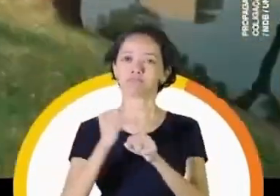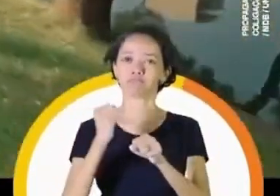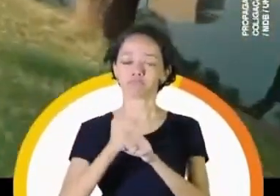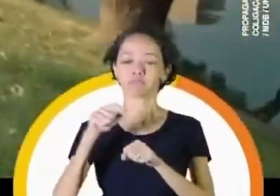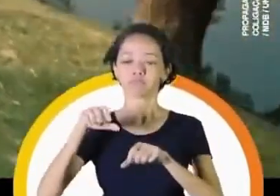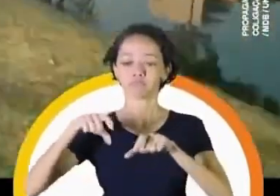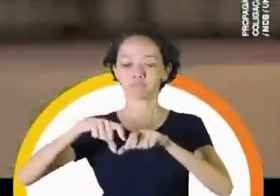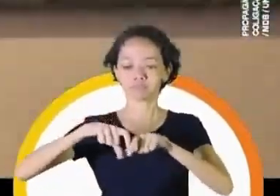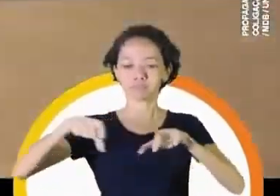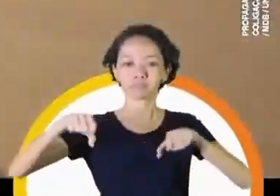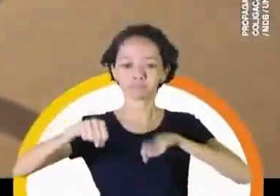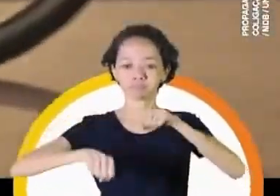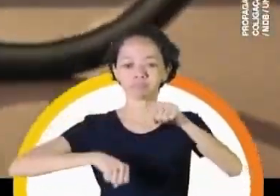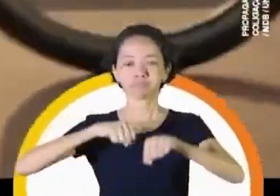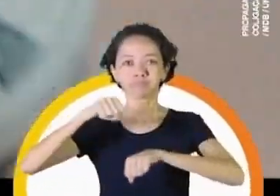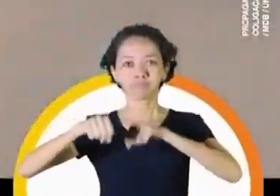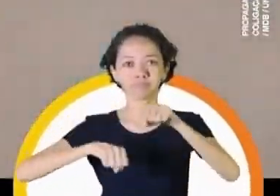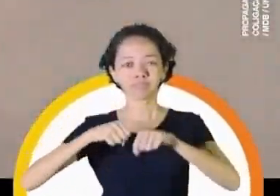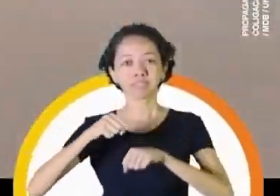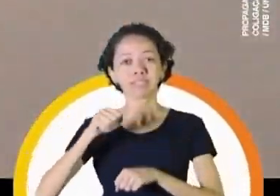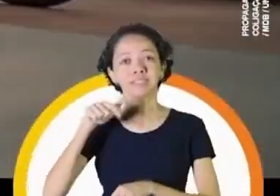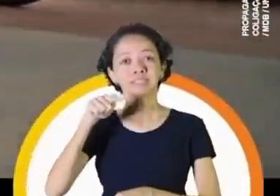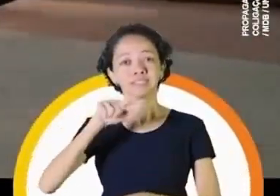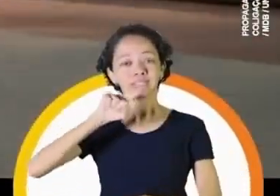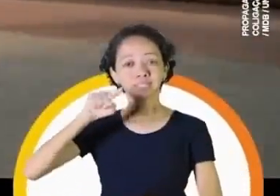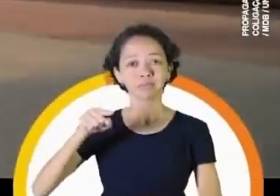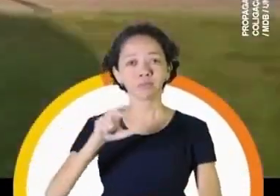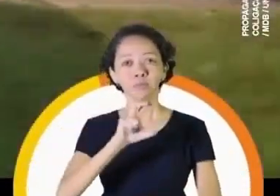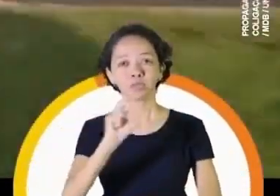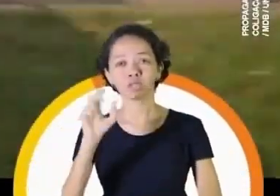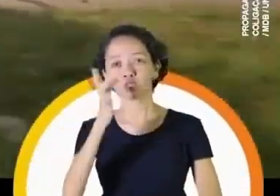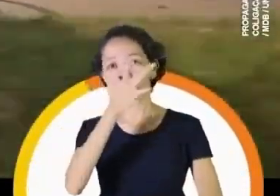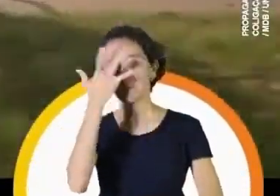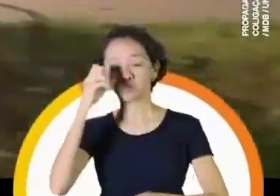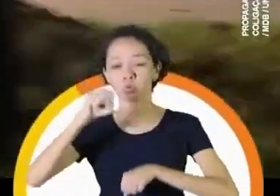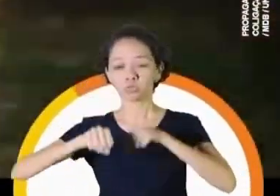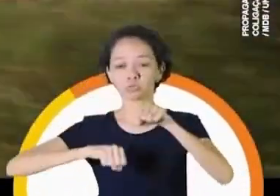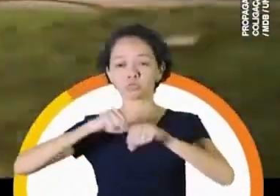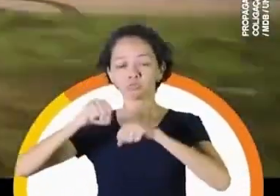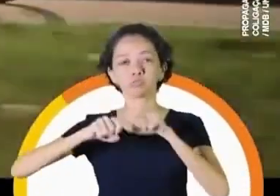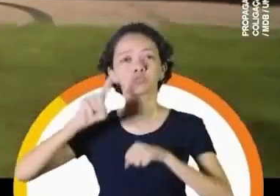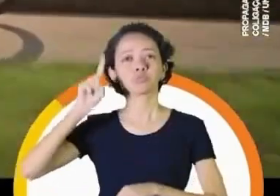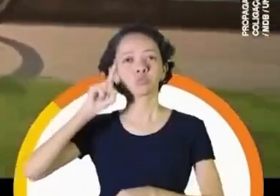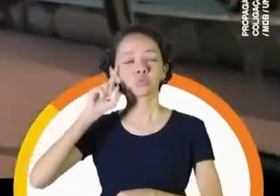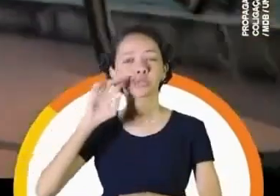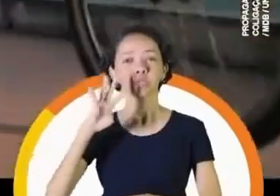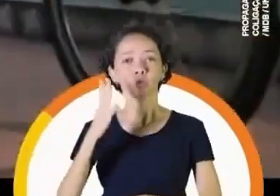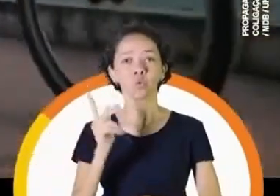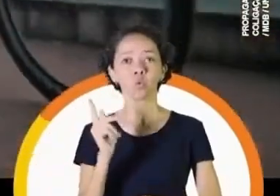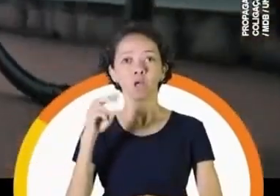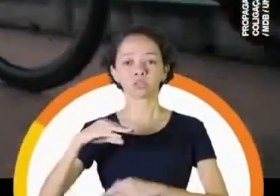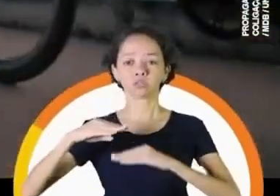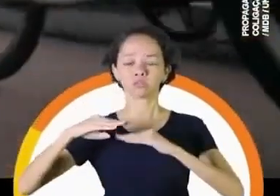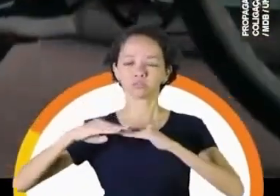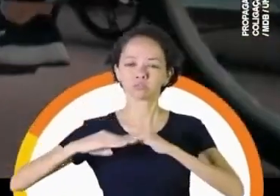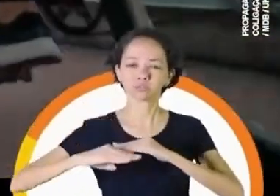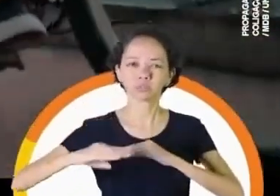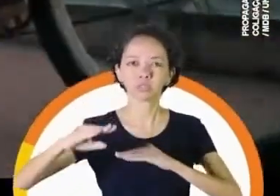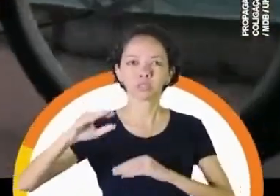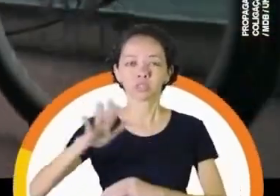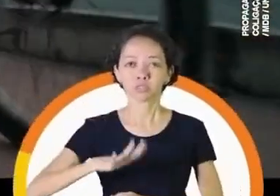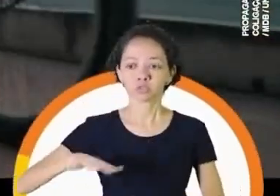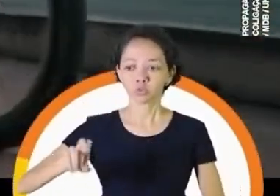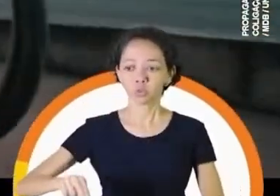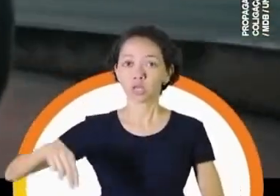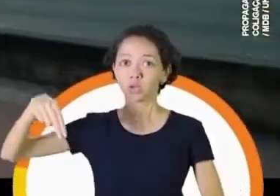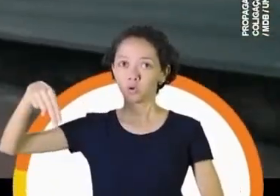possibilitou a construção desta ciclovia, por onde passam 7.500 ciclistas todos os dias. São 4 quilômetros e